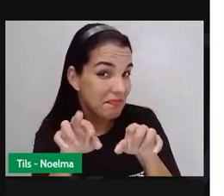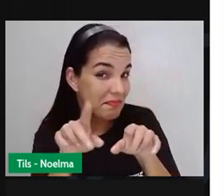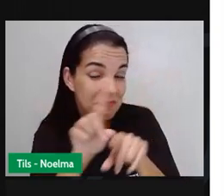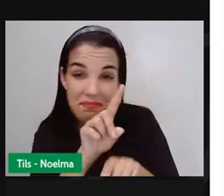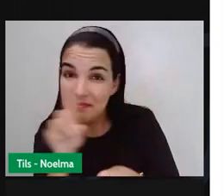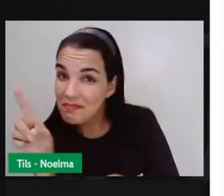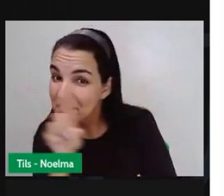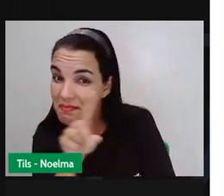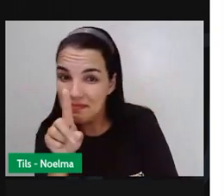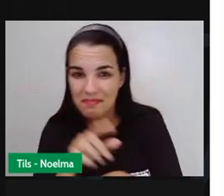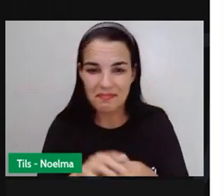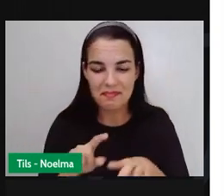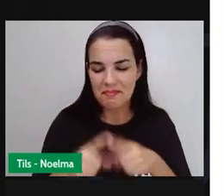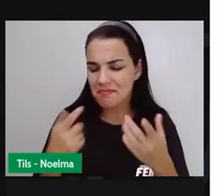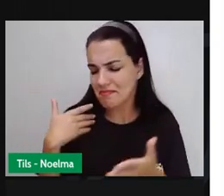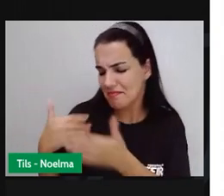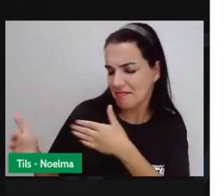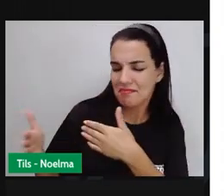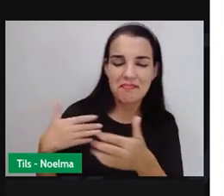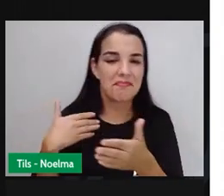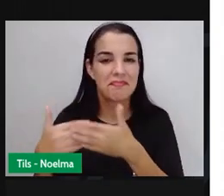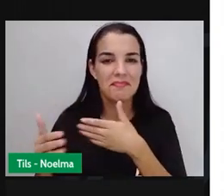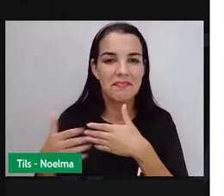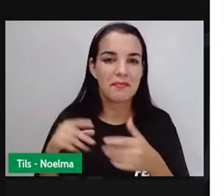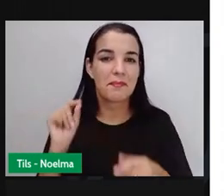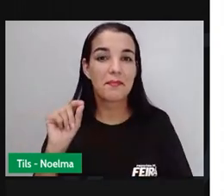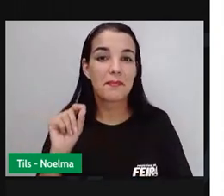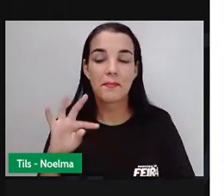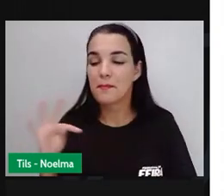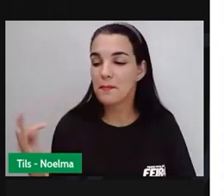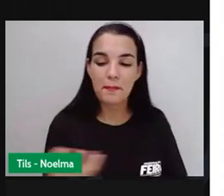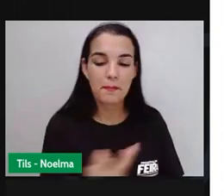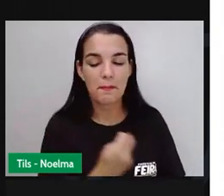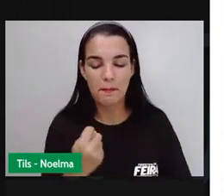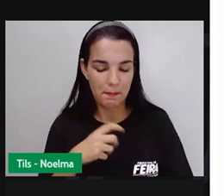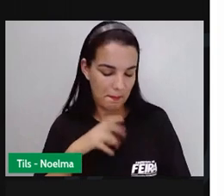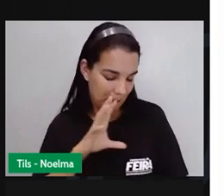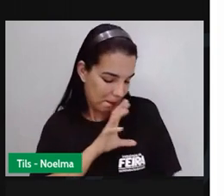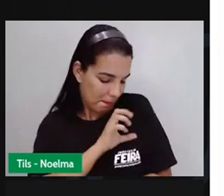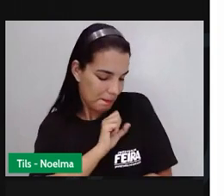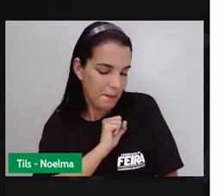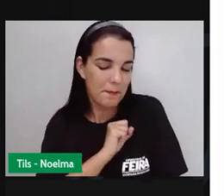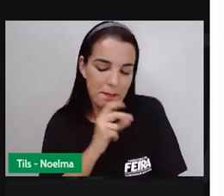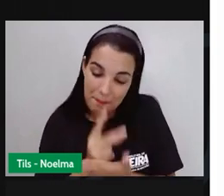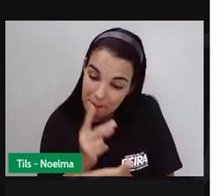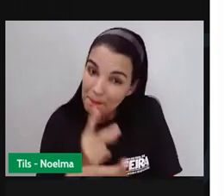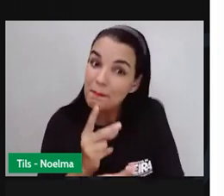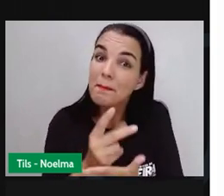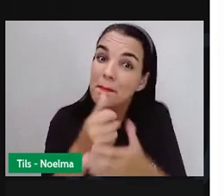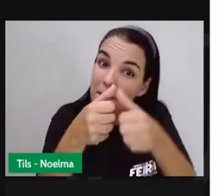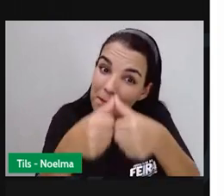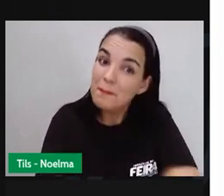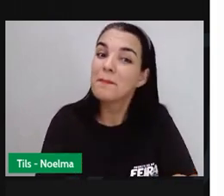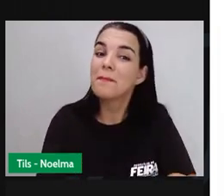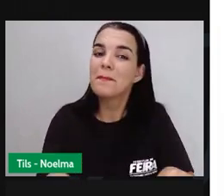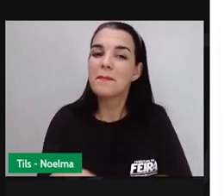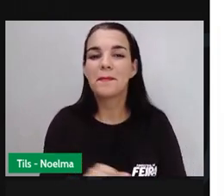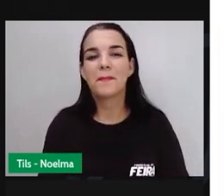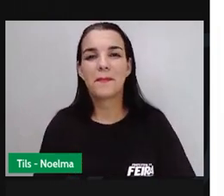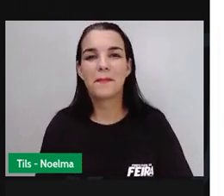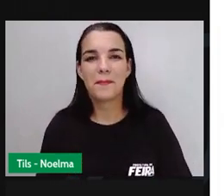você, mas nada disso importa, pois a gente se gosta e é sempre assim que deve ser.